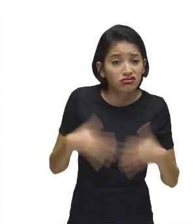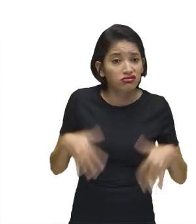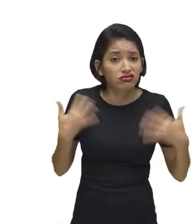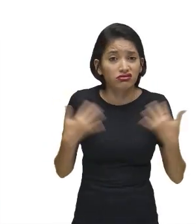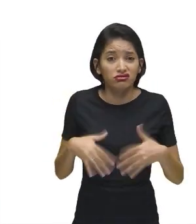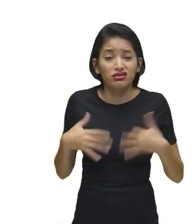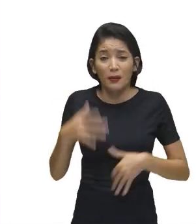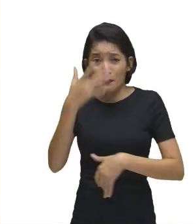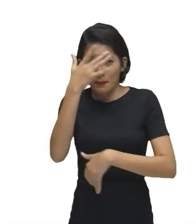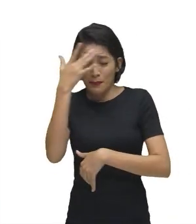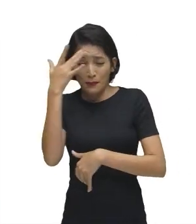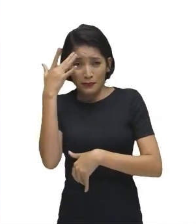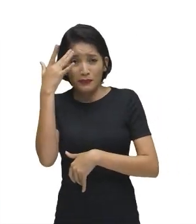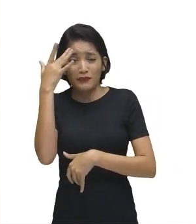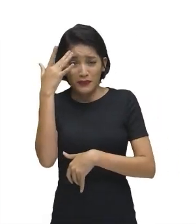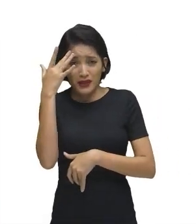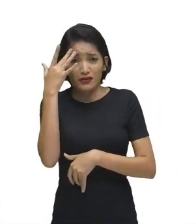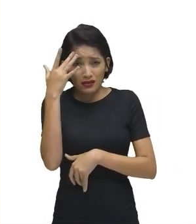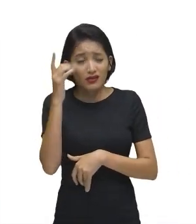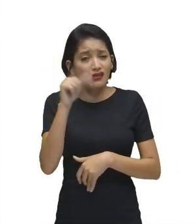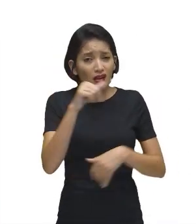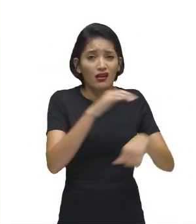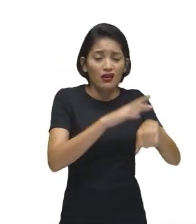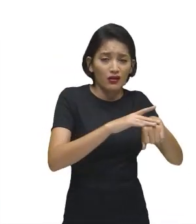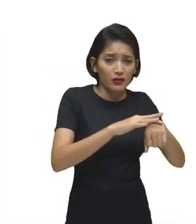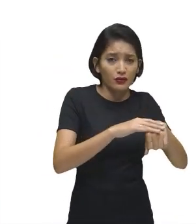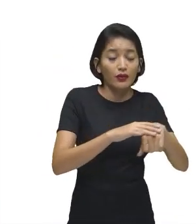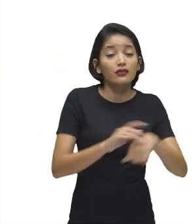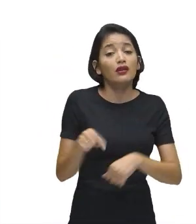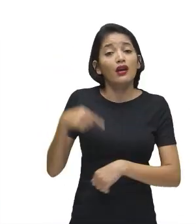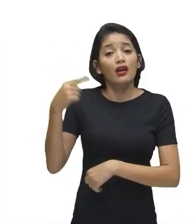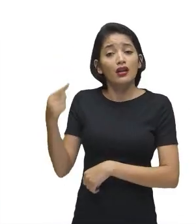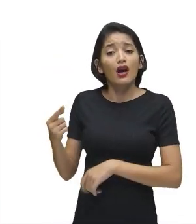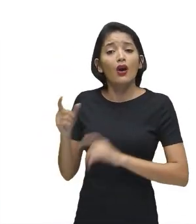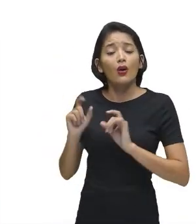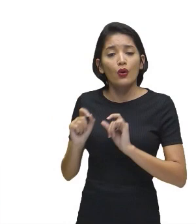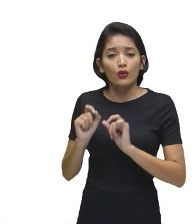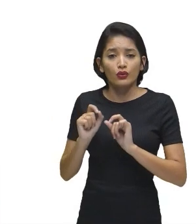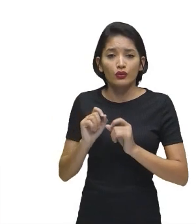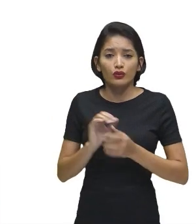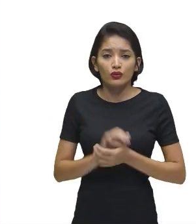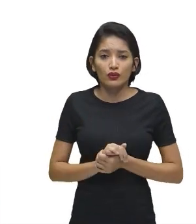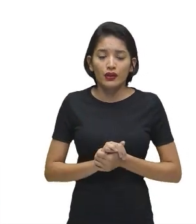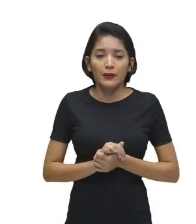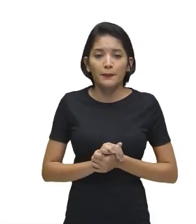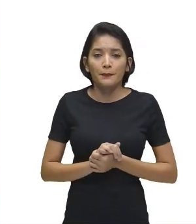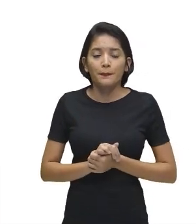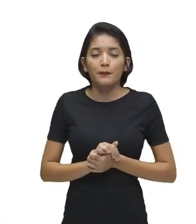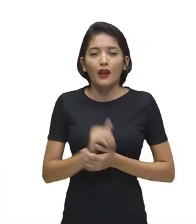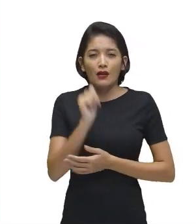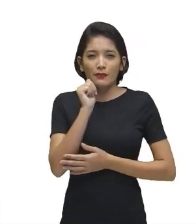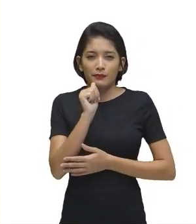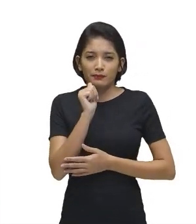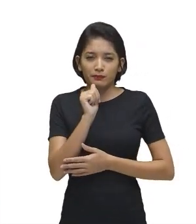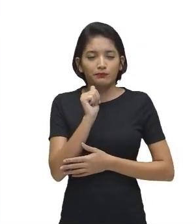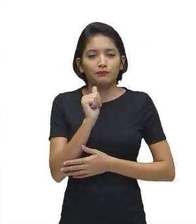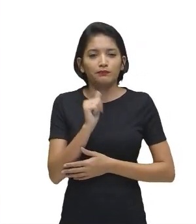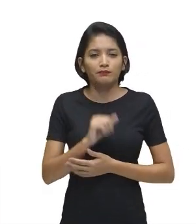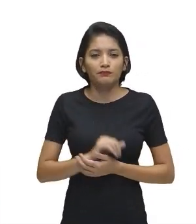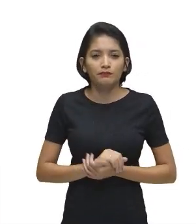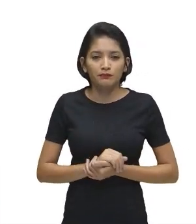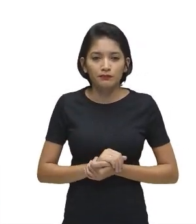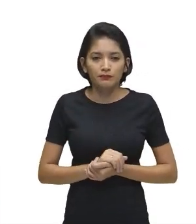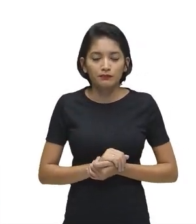da pessoa aqui doente, e aqui as espátulas aqui aparecendo ali rápido, e